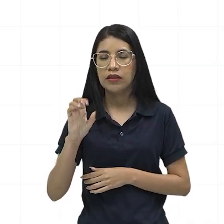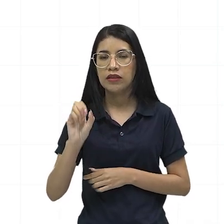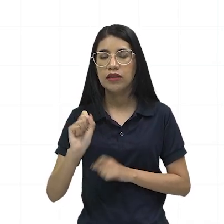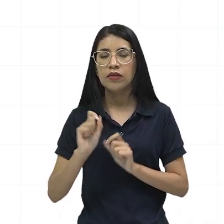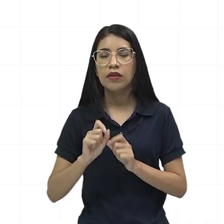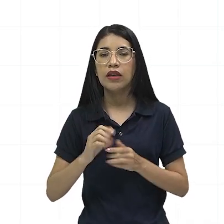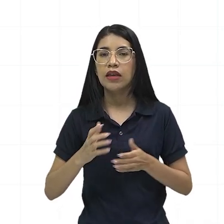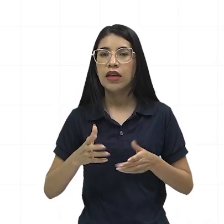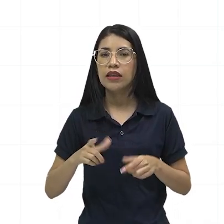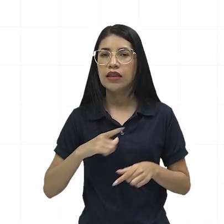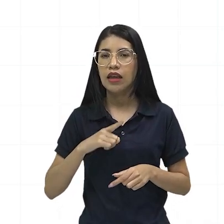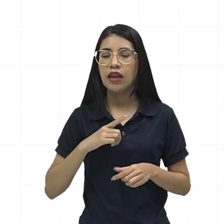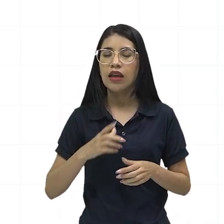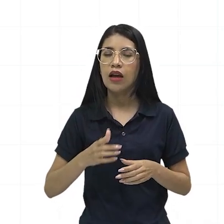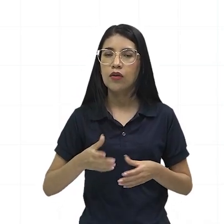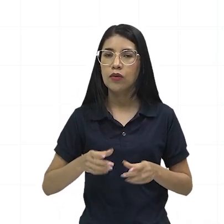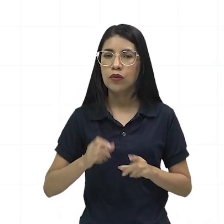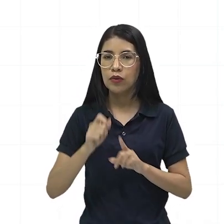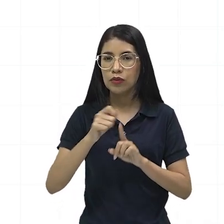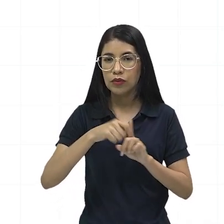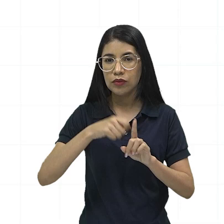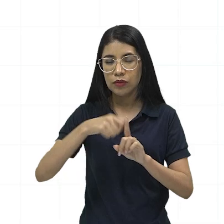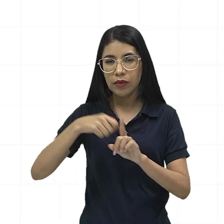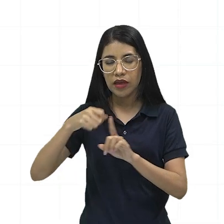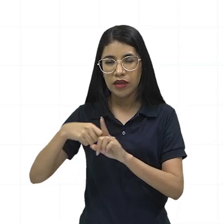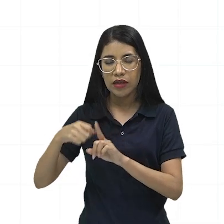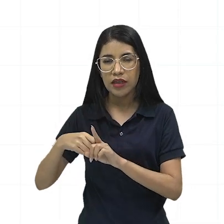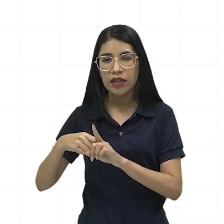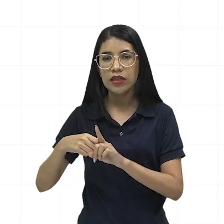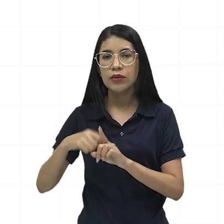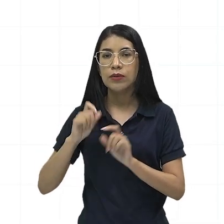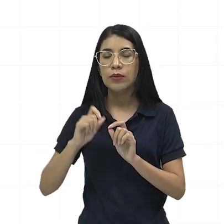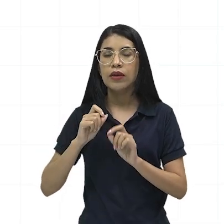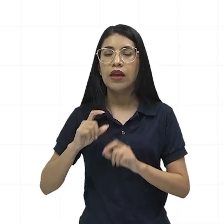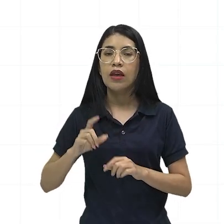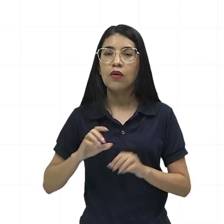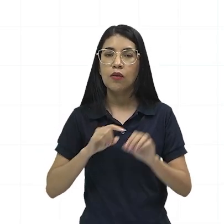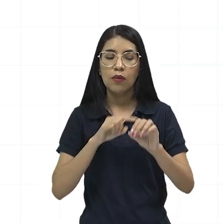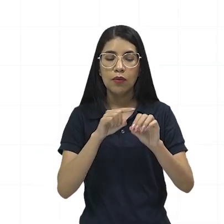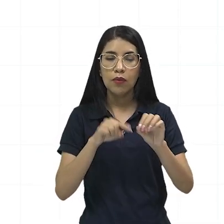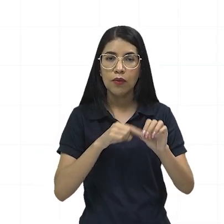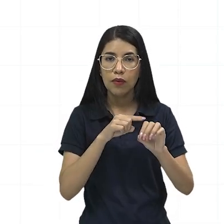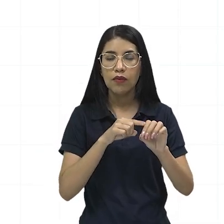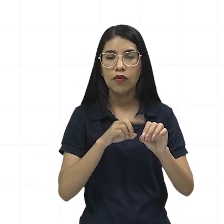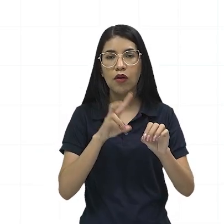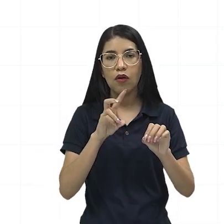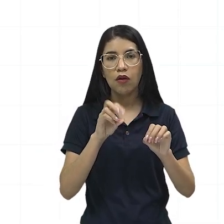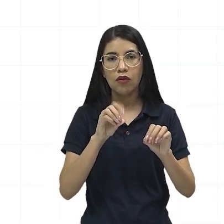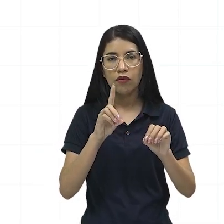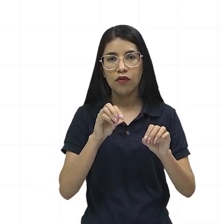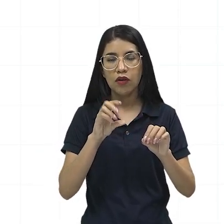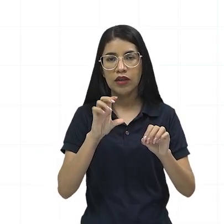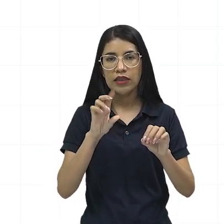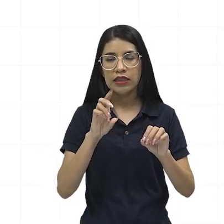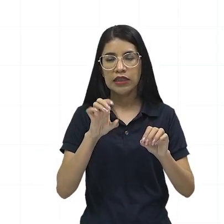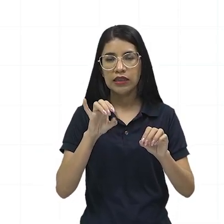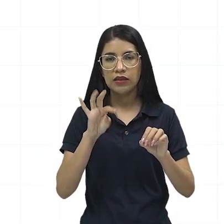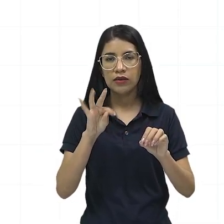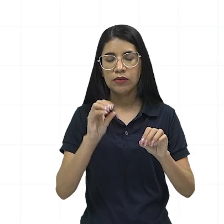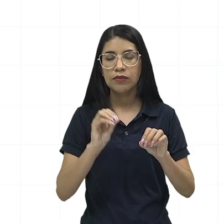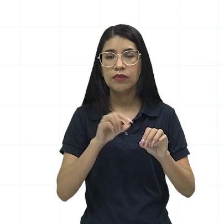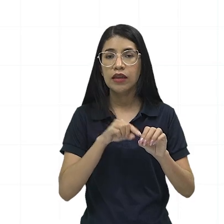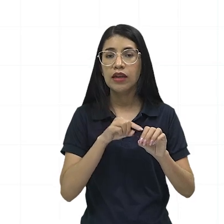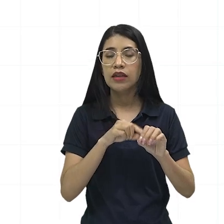dos gametas femininos. E quais são esses gametas femininos? Os óvulos ou ovócitos. E os ovócitos